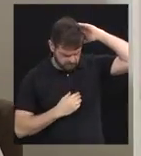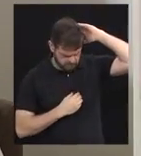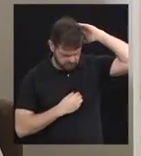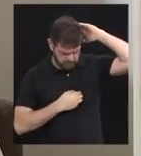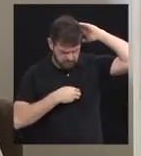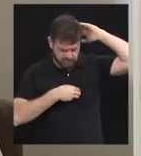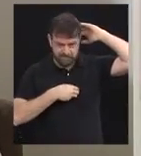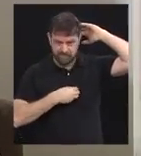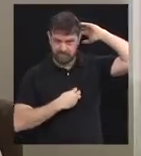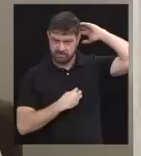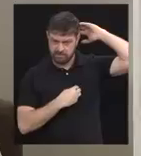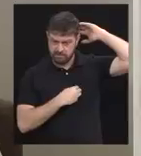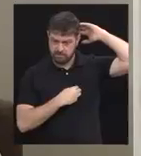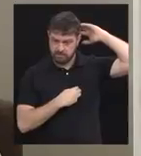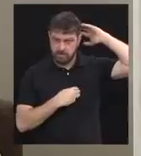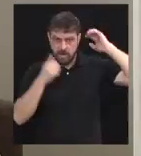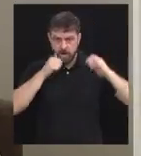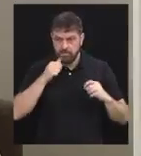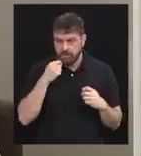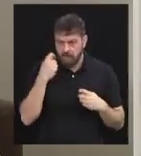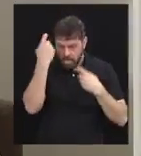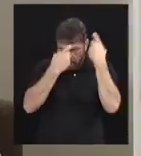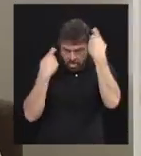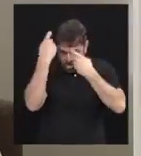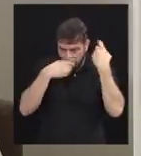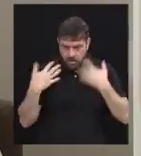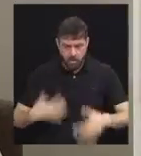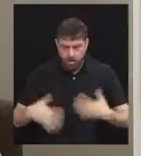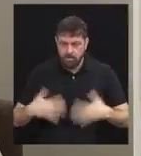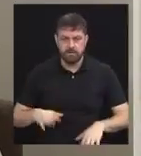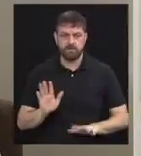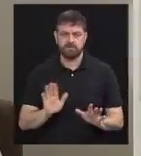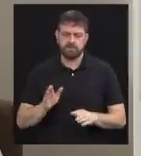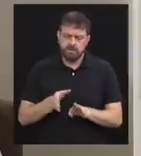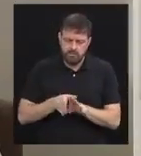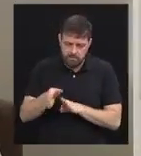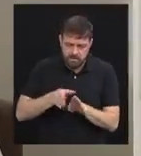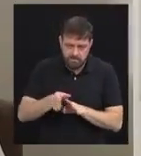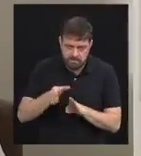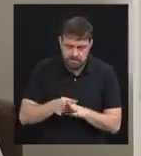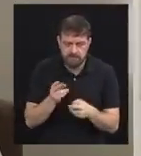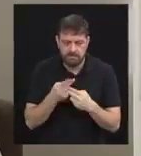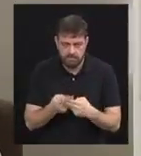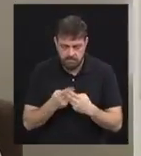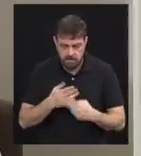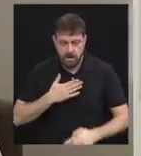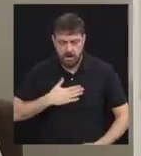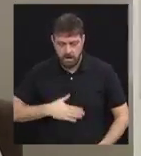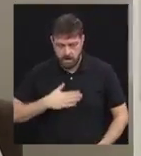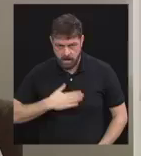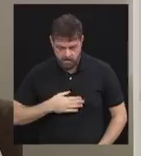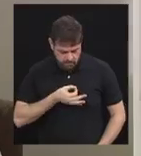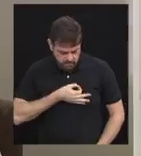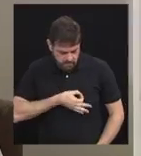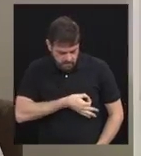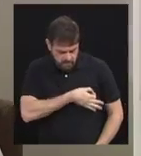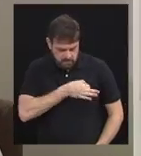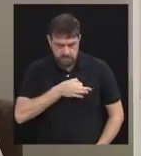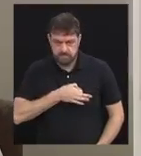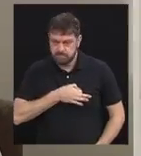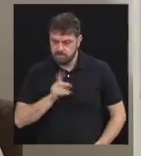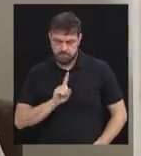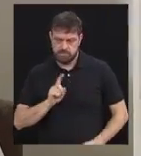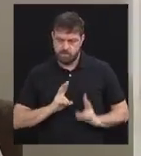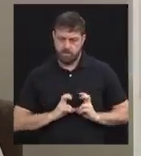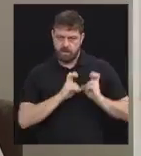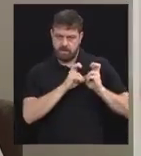mama, ela já se desespera. Não se desespera. A grande maioria dos nódulos mamários, eles são